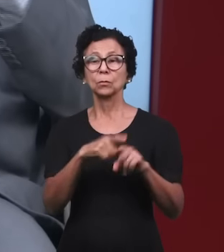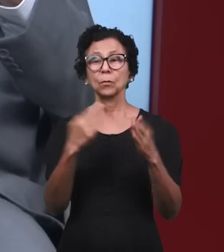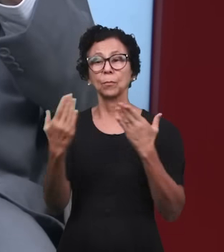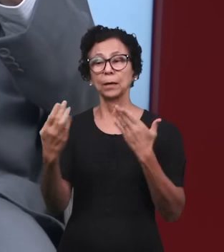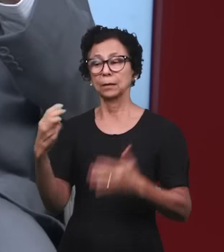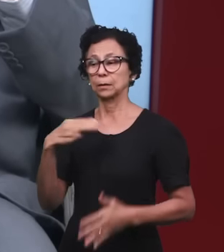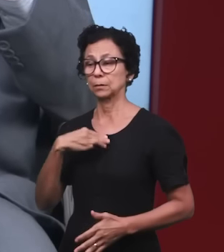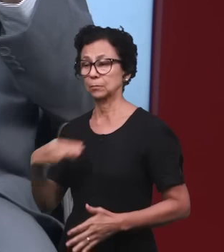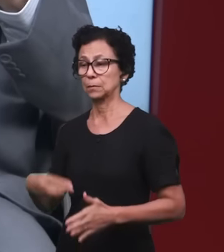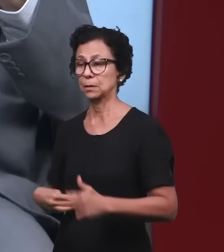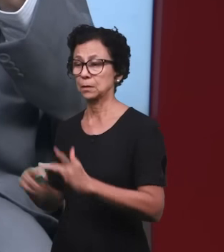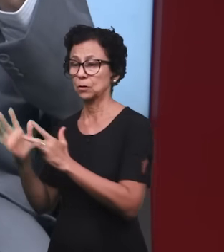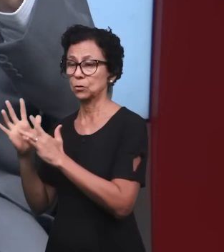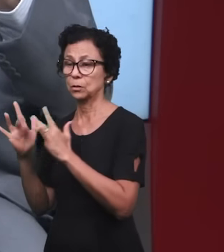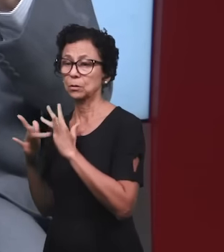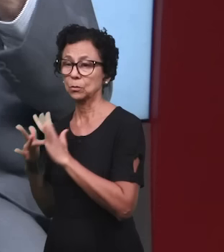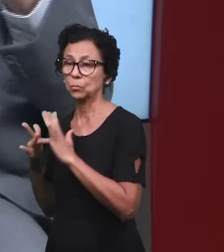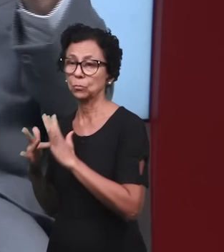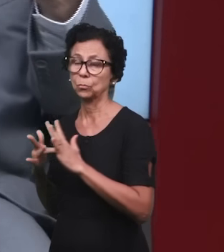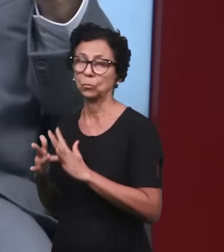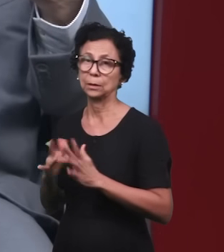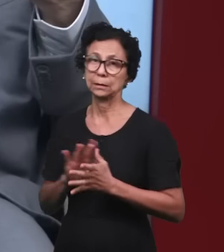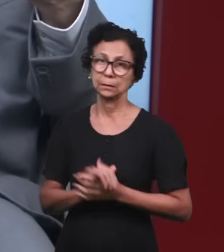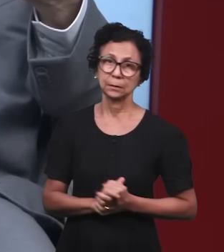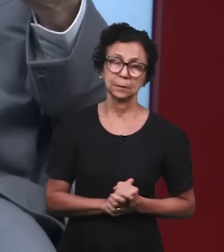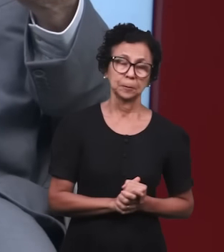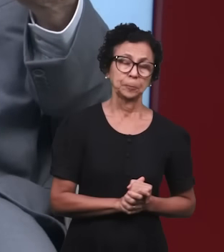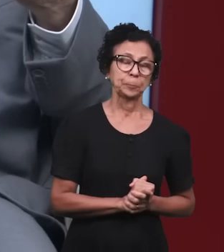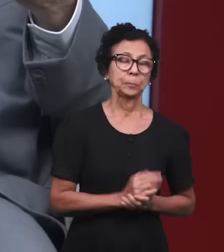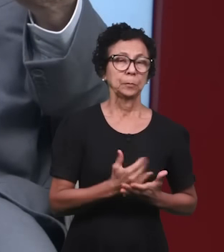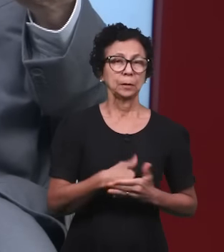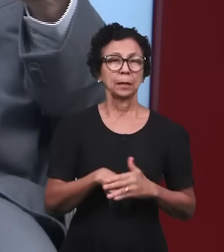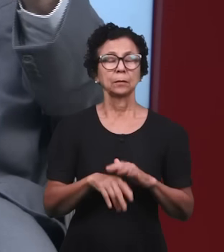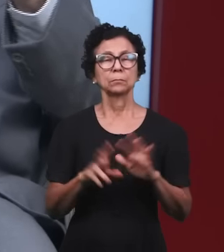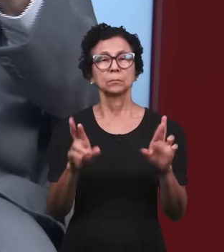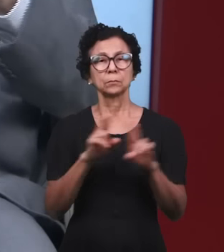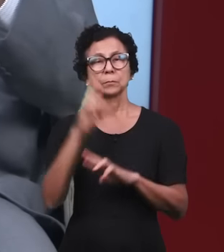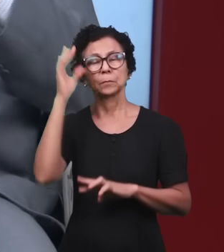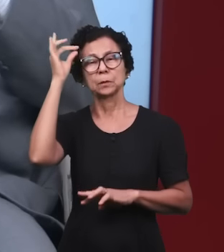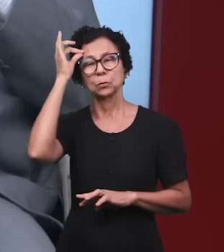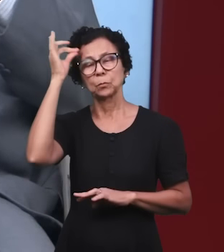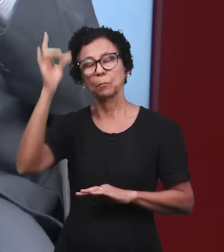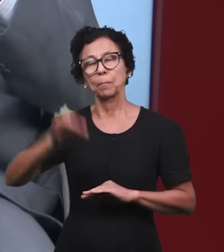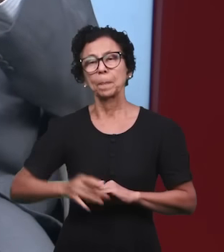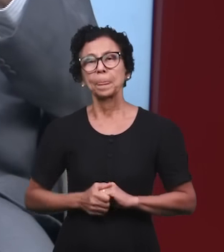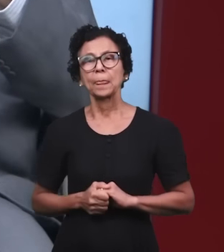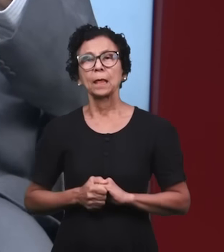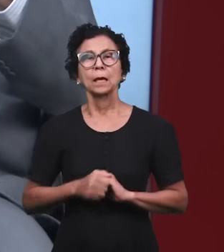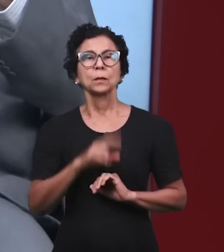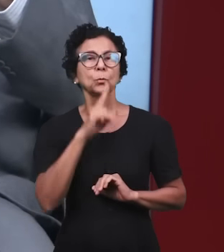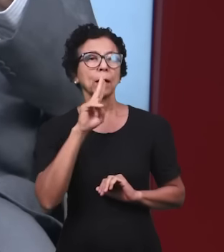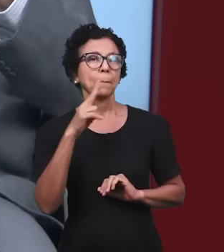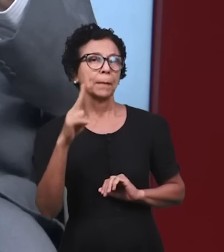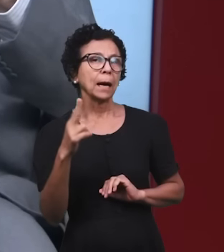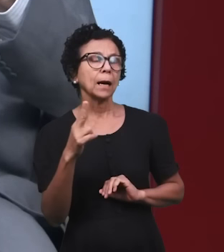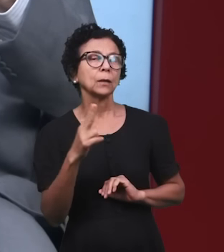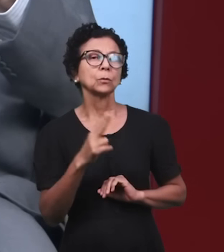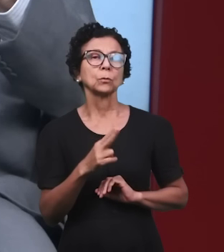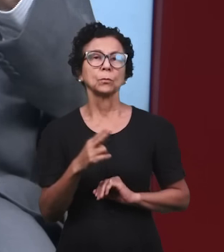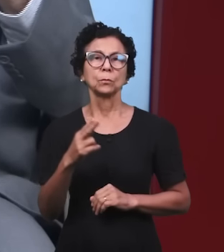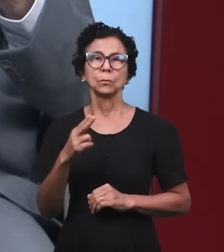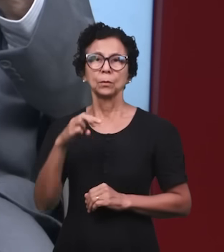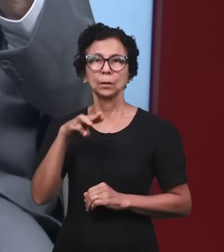estando sempre presente o seu perfil espiritual. A expressão hebraica Messias